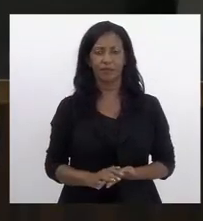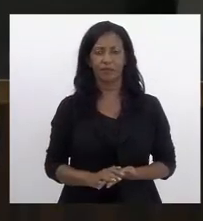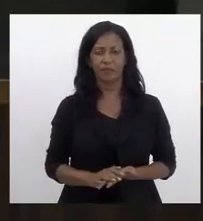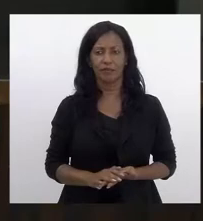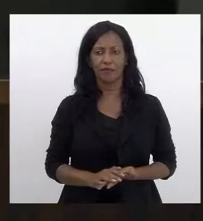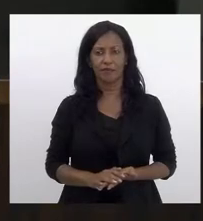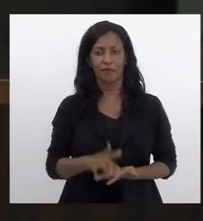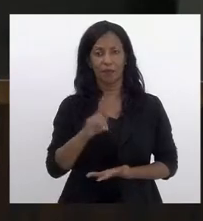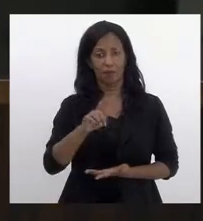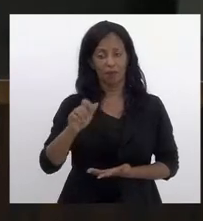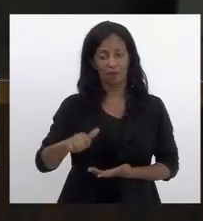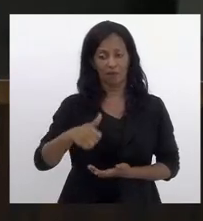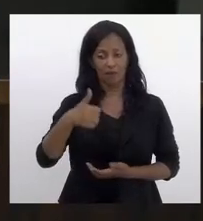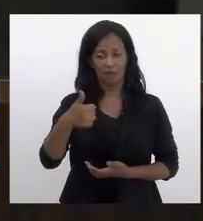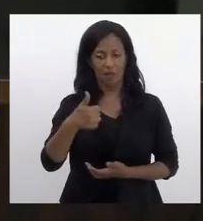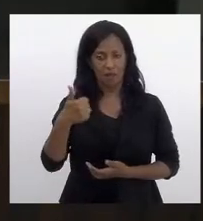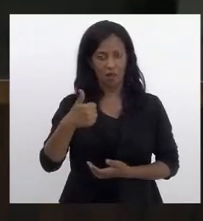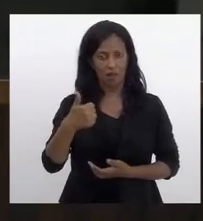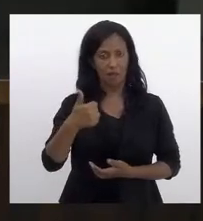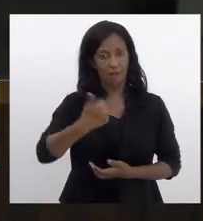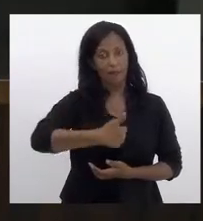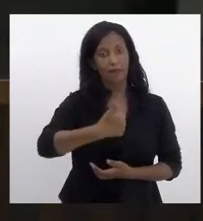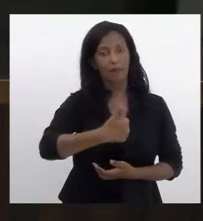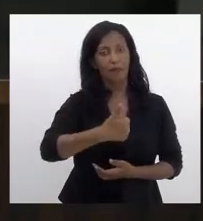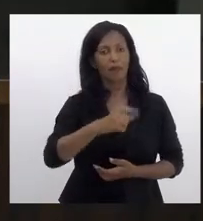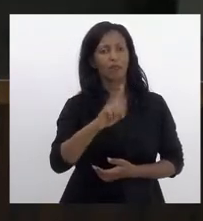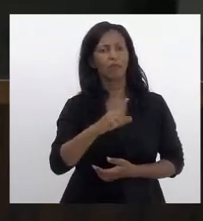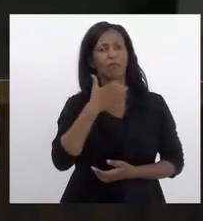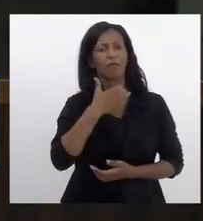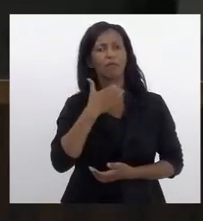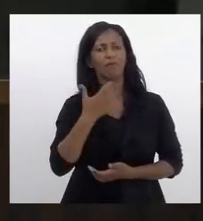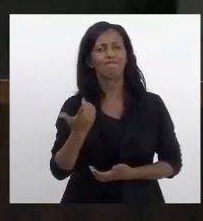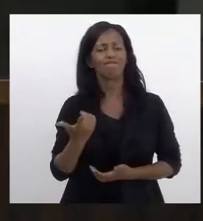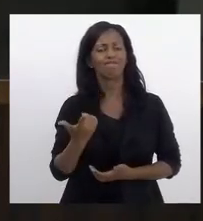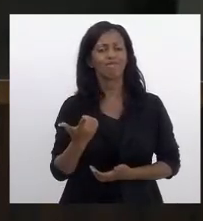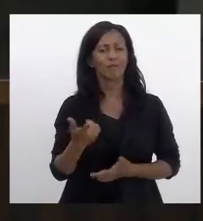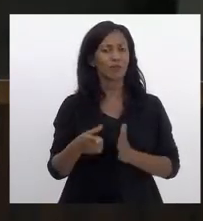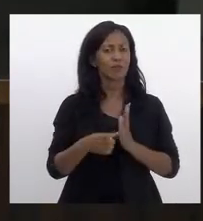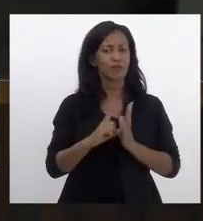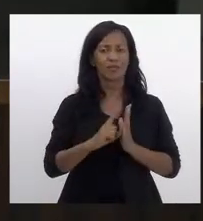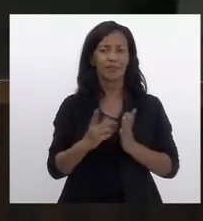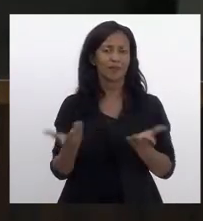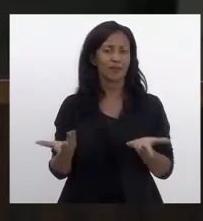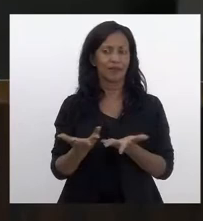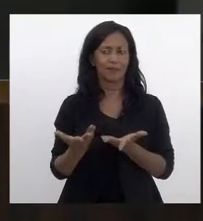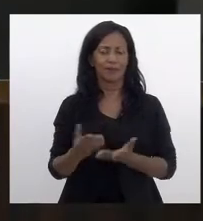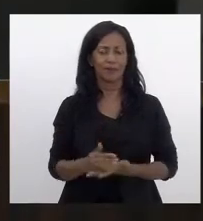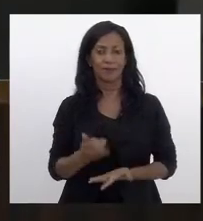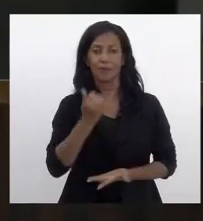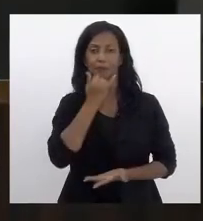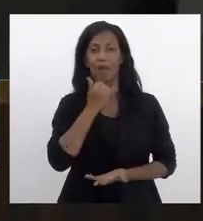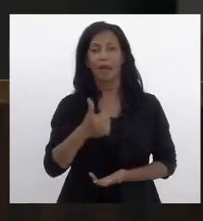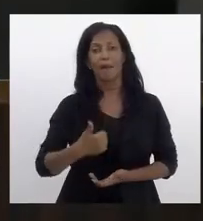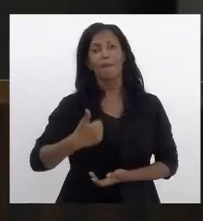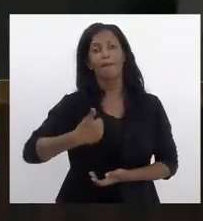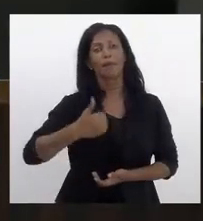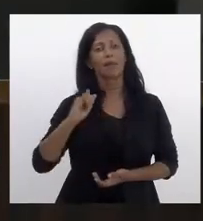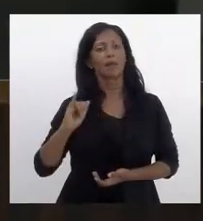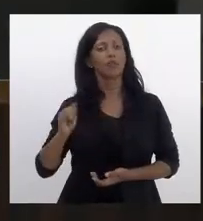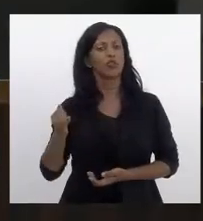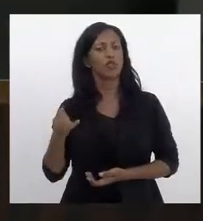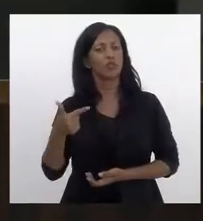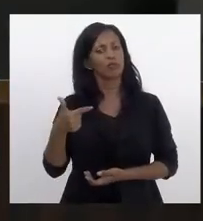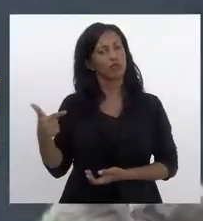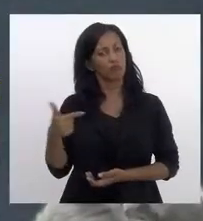para poder valer a partir de 1º de dezembro. Isso não acontecerá antes disso. Perdão, 1º de janeiro de